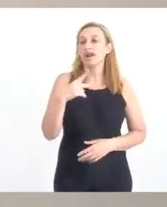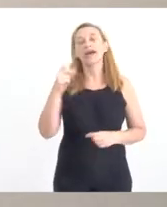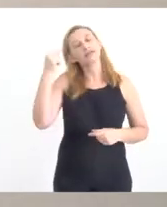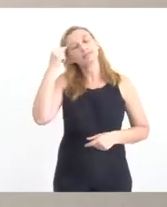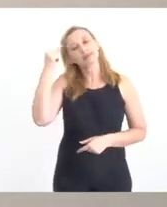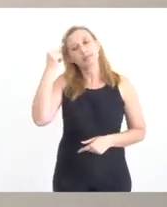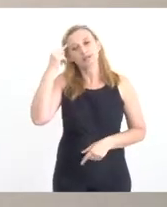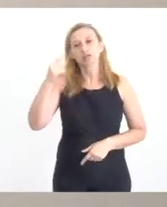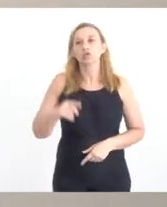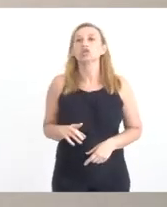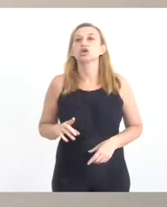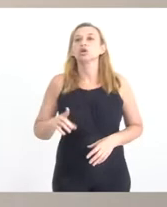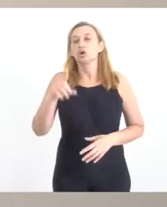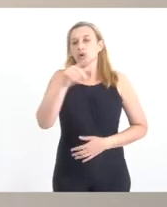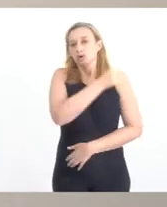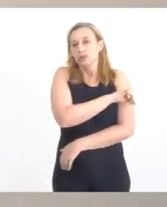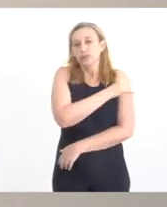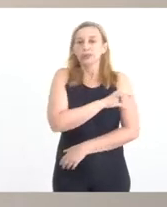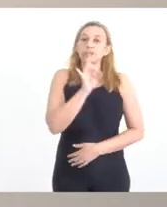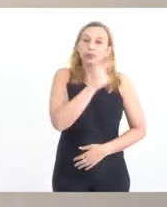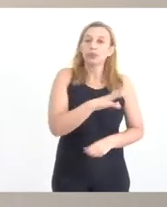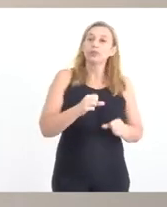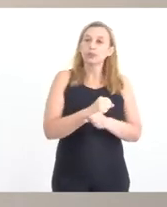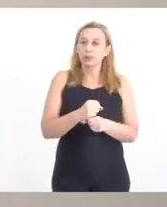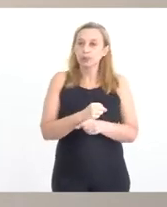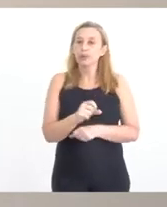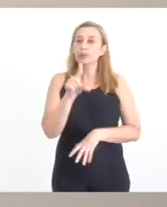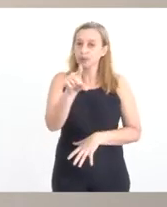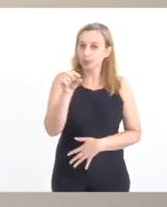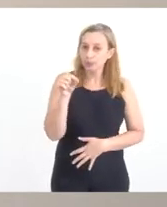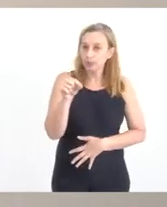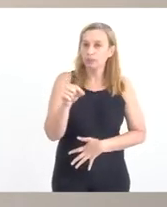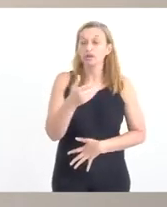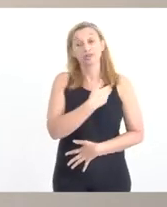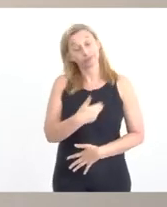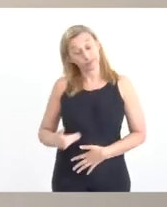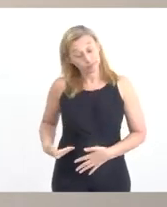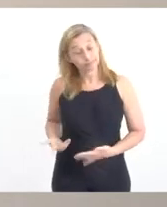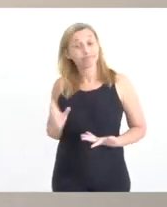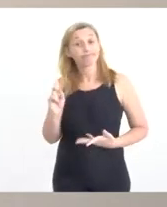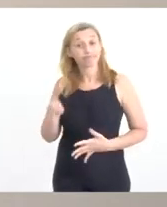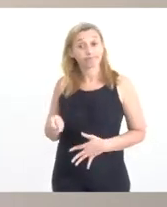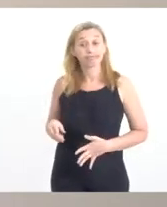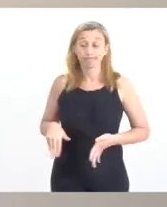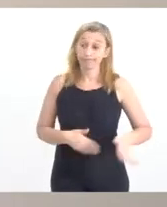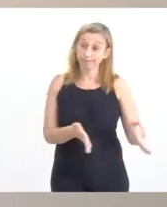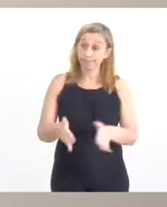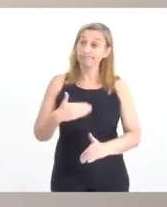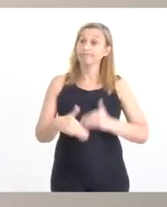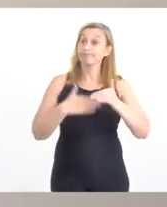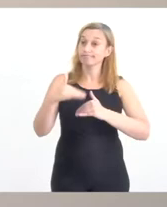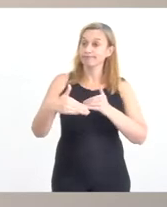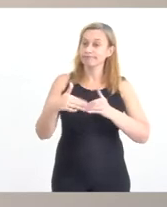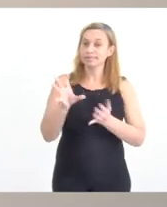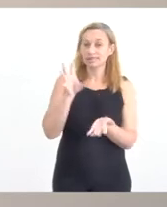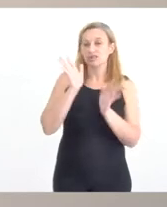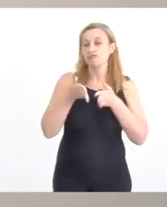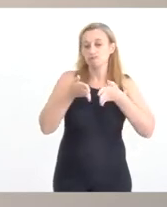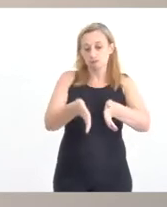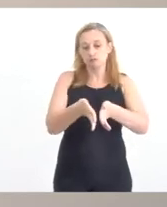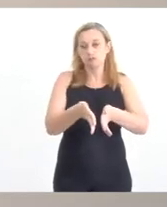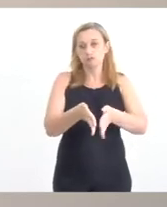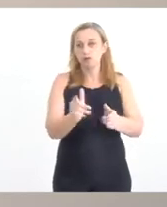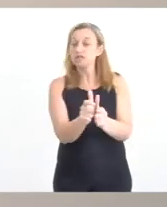essa reflexão de que o Rio de Janeiro nesses últimos anos fez opção o governo né Por esse caminho de desenvolvimento centrado